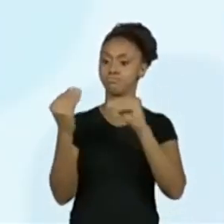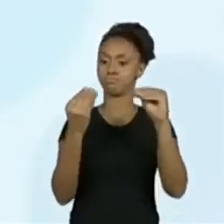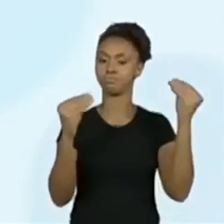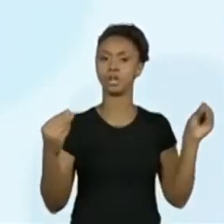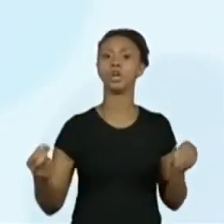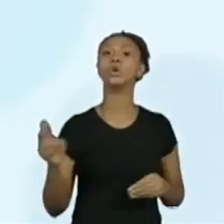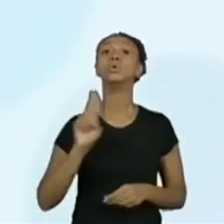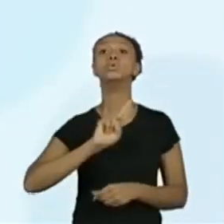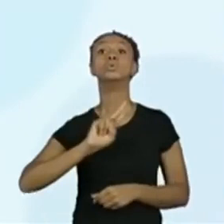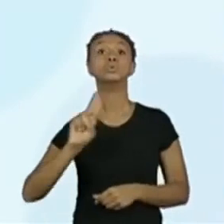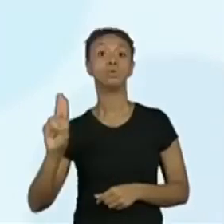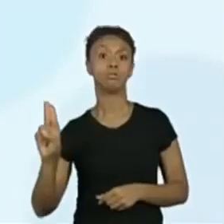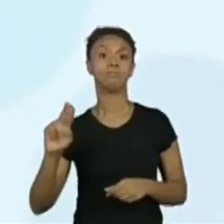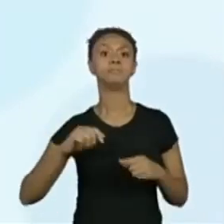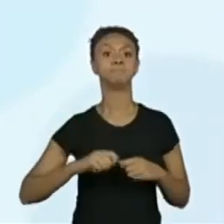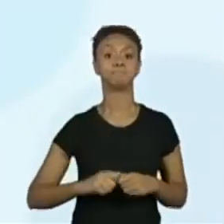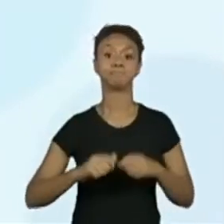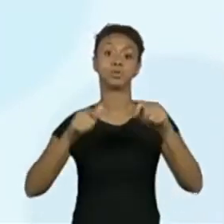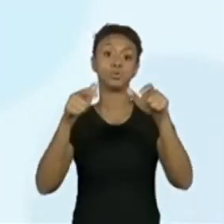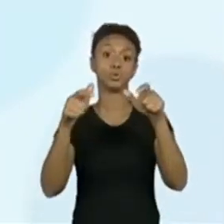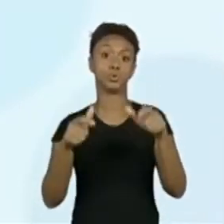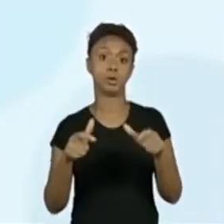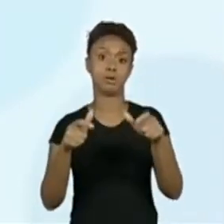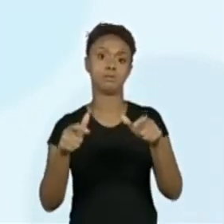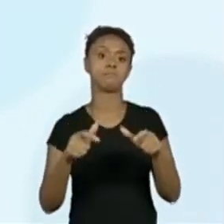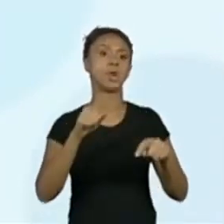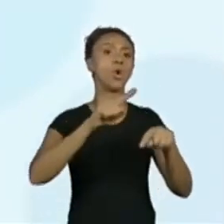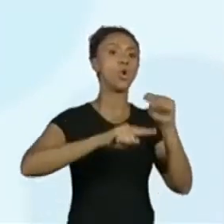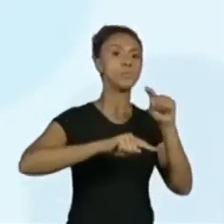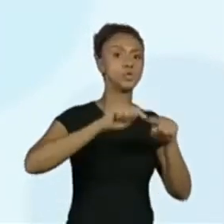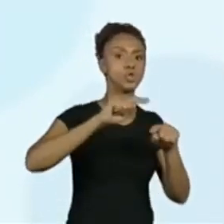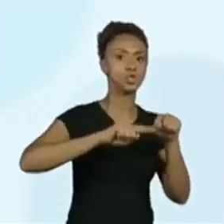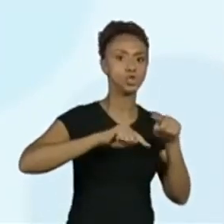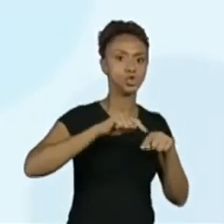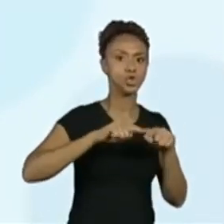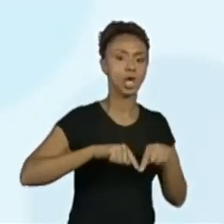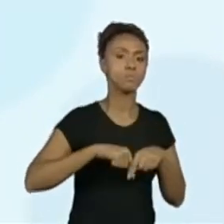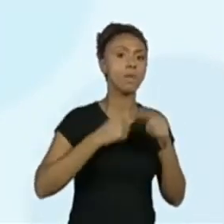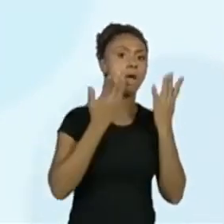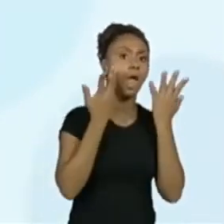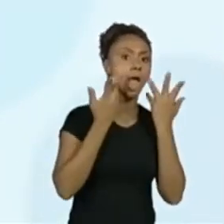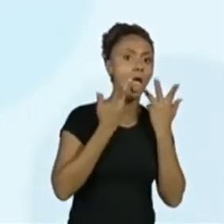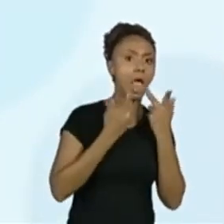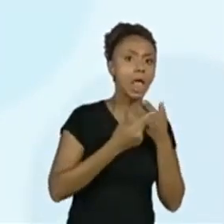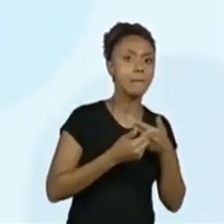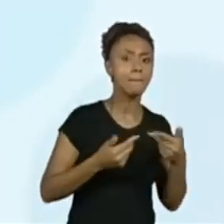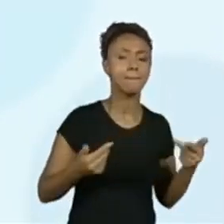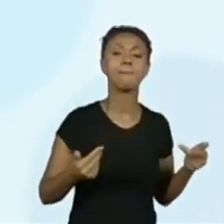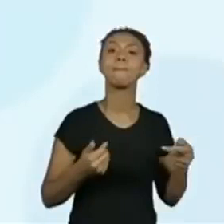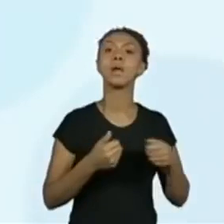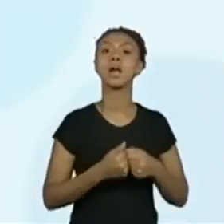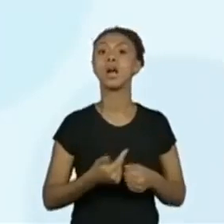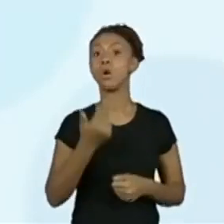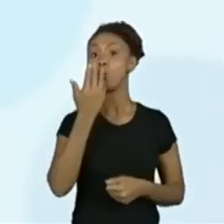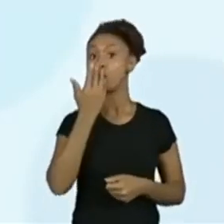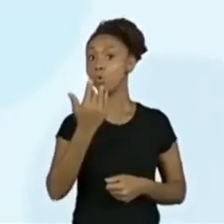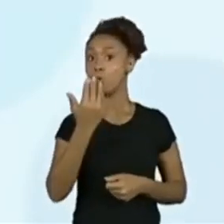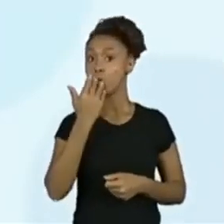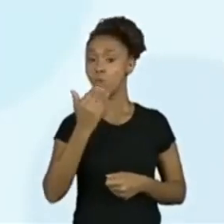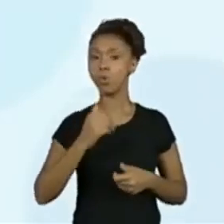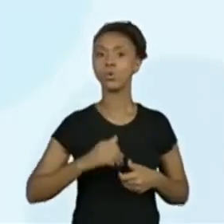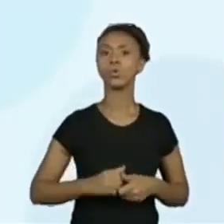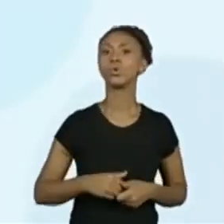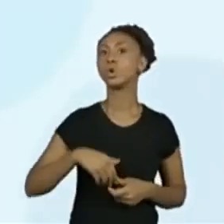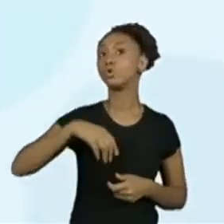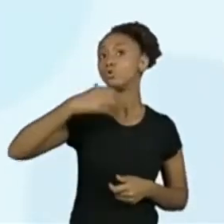lugar. Objeto. Objeto. Animal. Animal. Cor. Cor. Fruta.